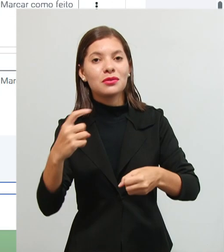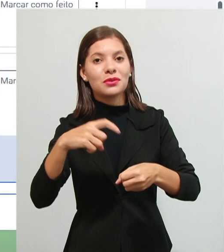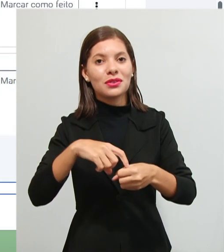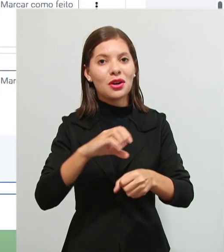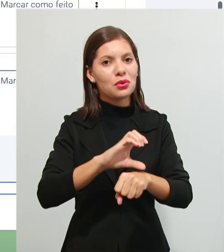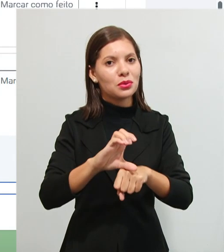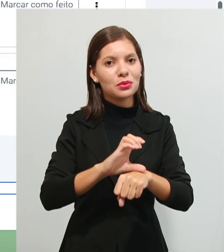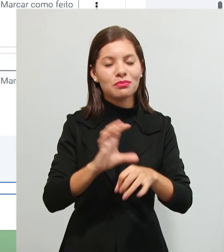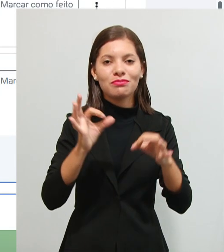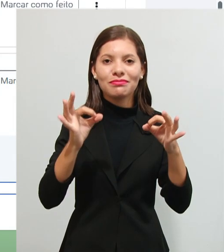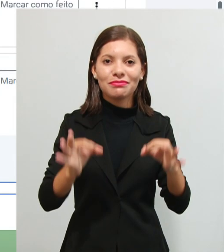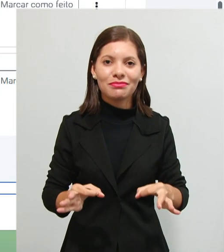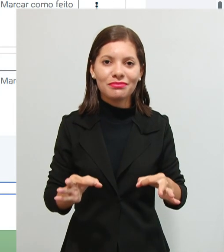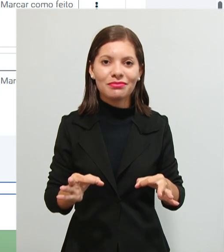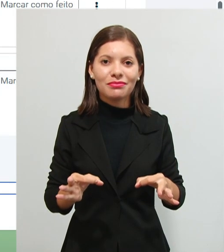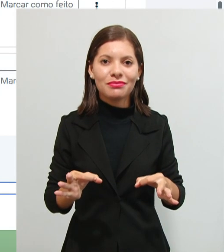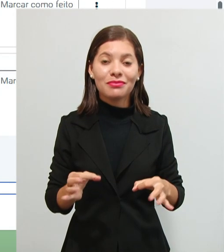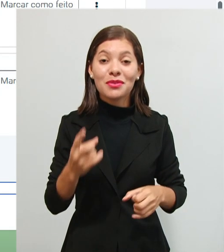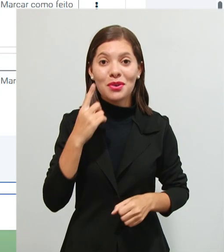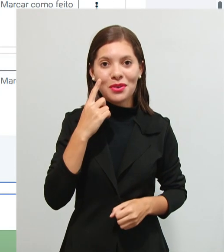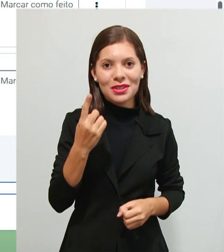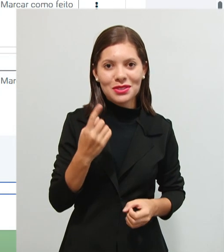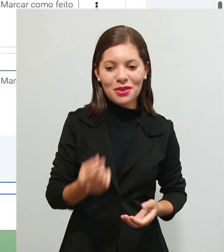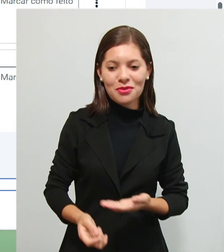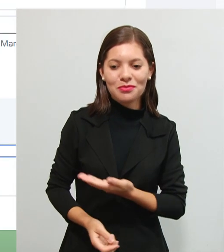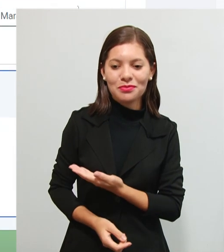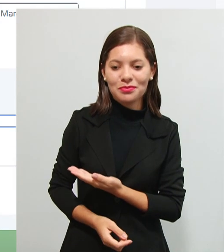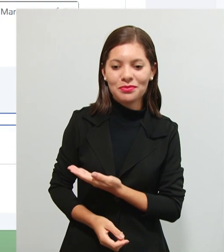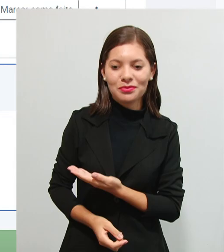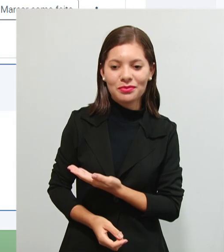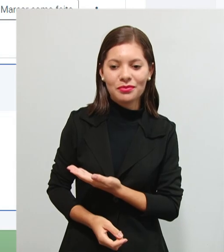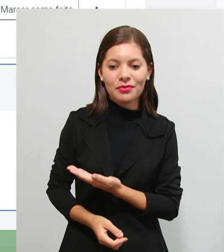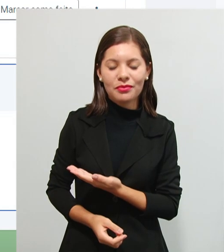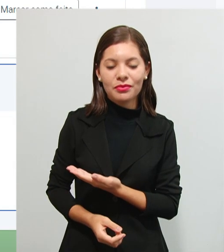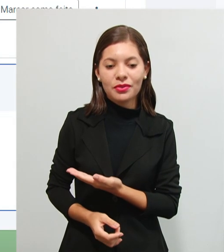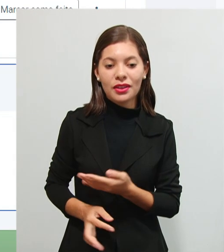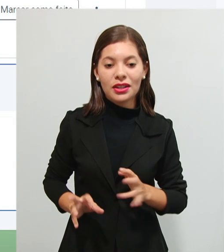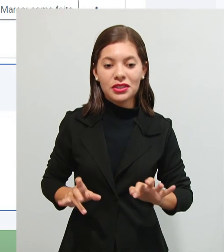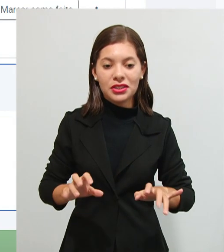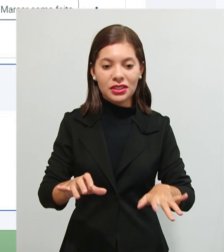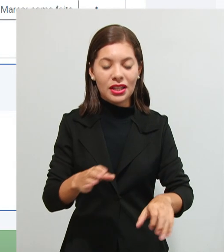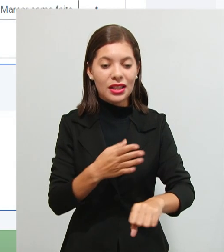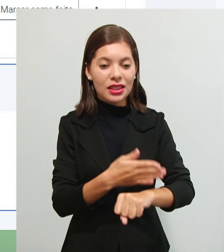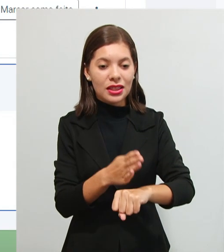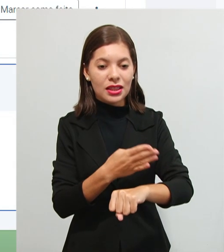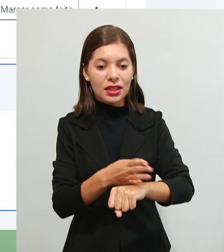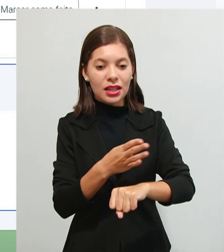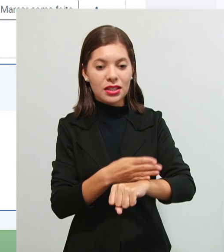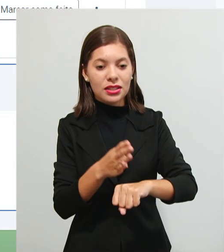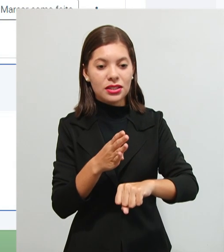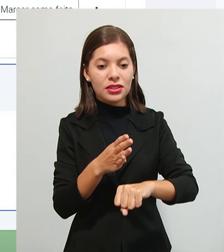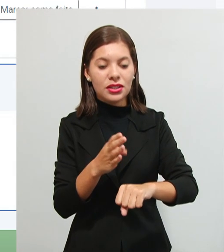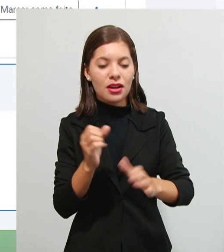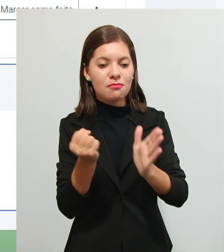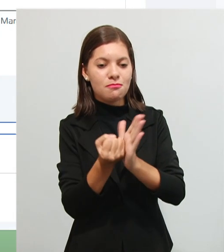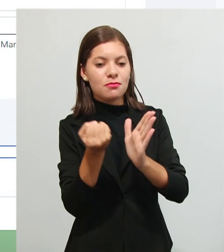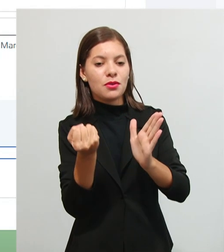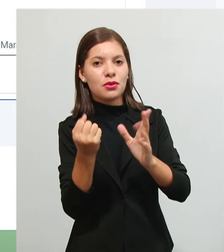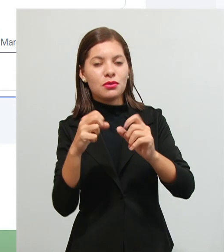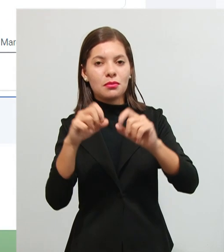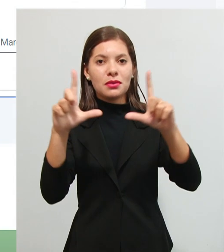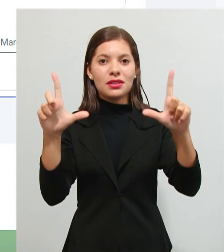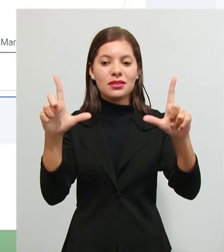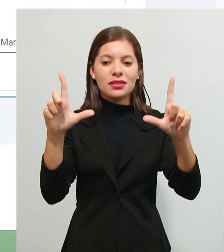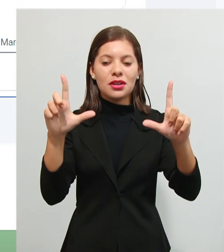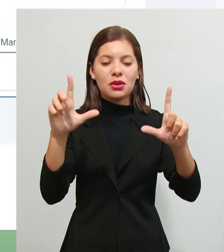Pronto. Olha só, do jeito que eu digitei, teste de rótulo, inclusive sem um espaço, já apareceu aqui no ambiente.